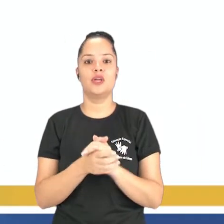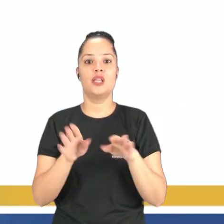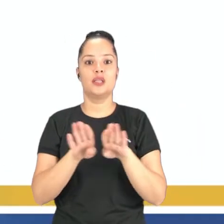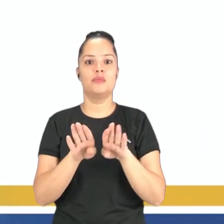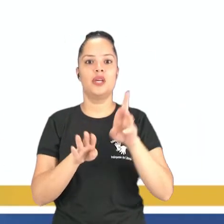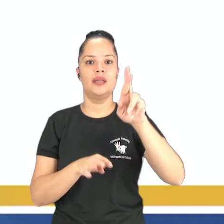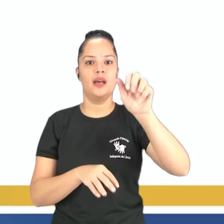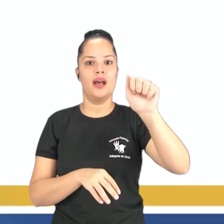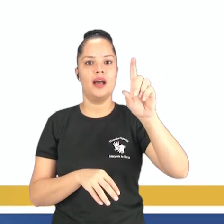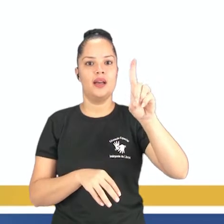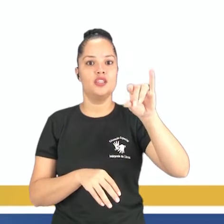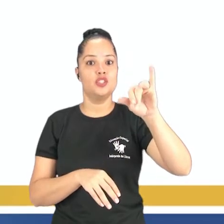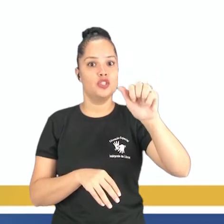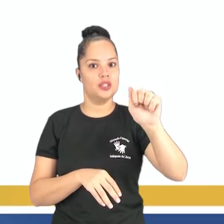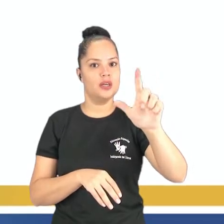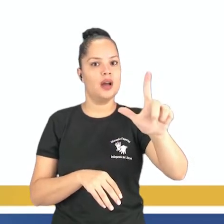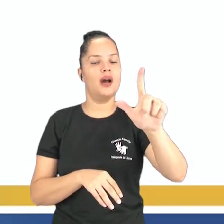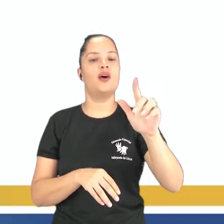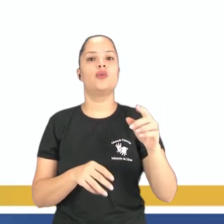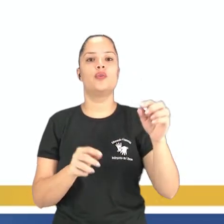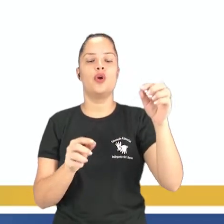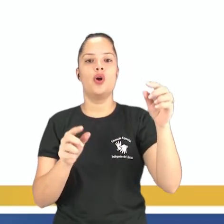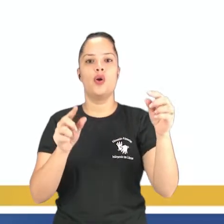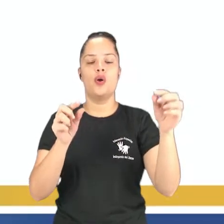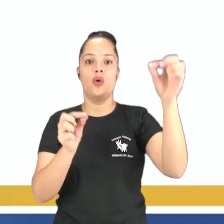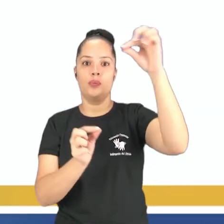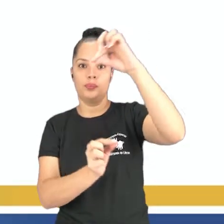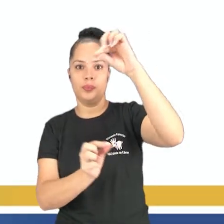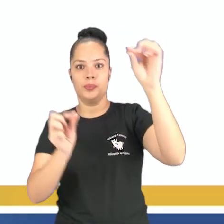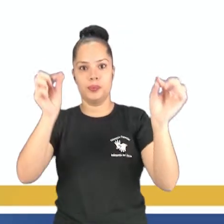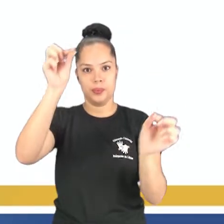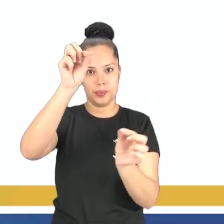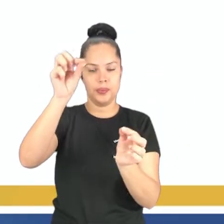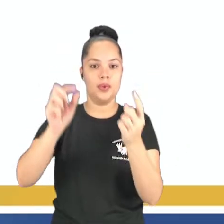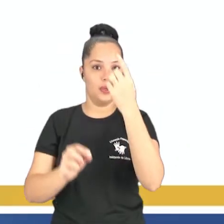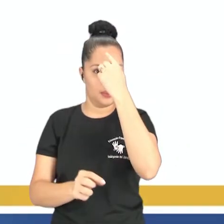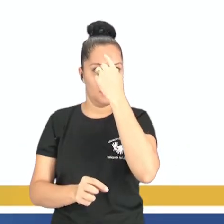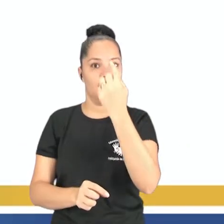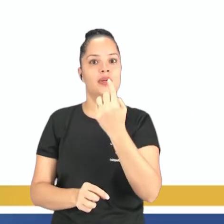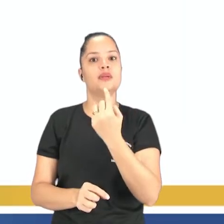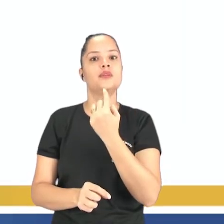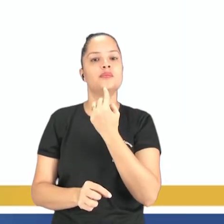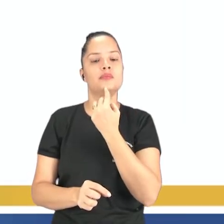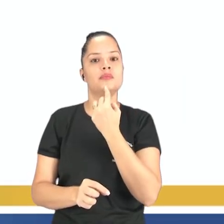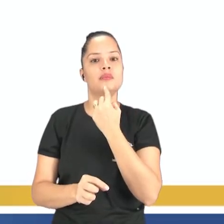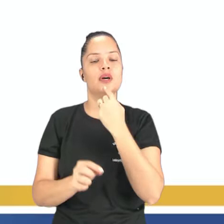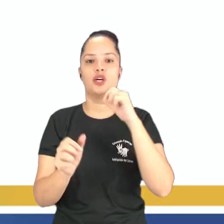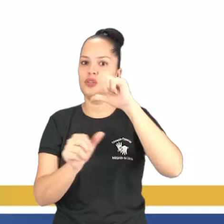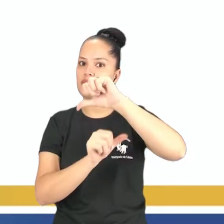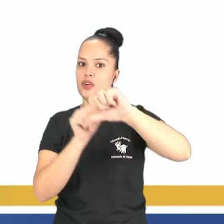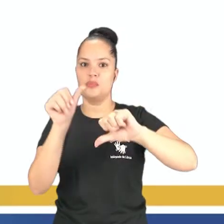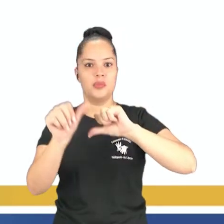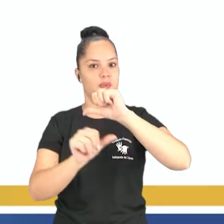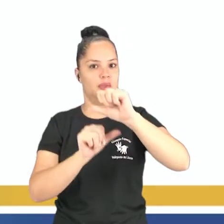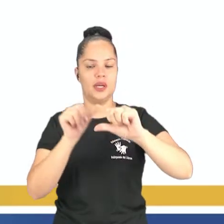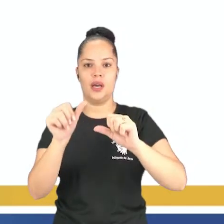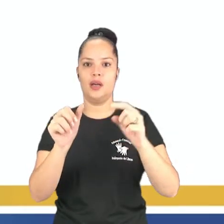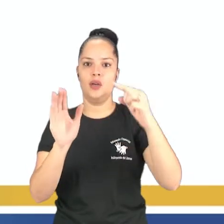radial. Numa rotação, a figura inicial ela vai rodando em diferentes